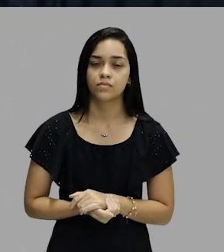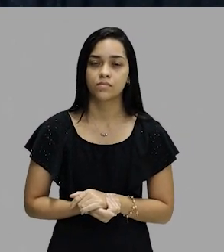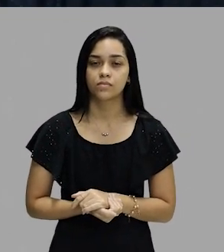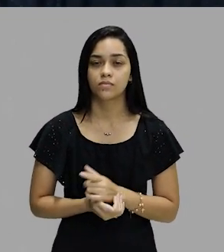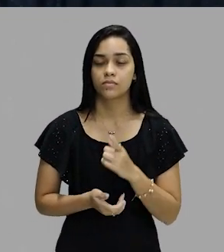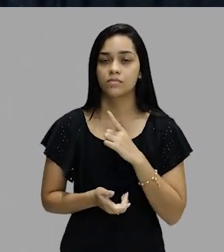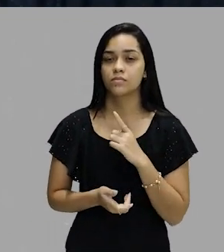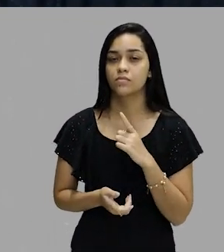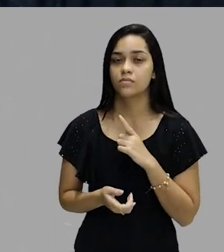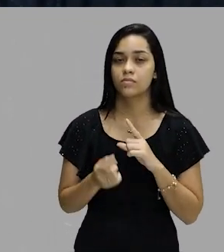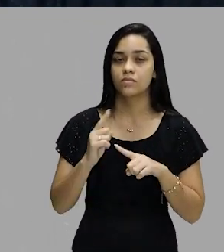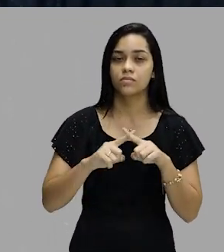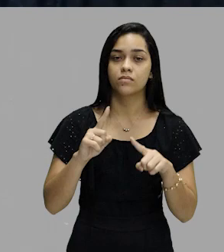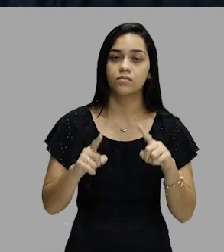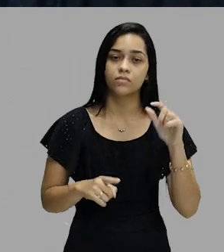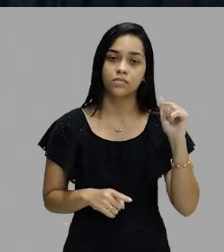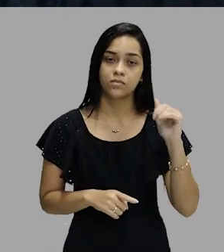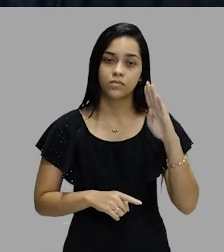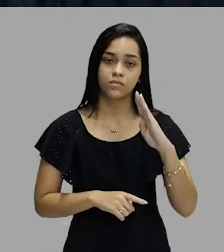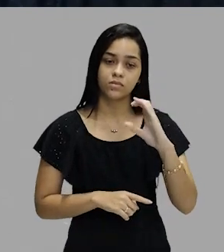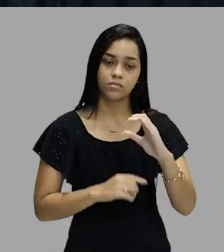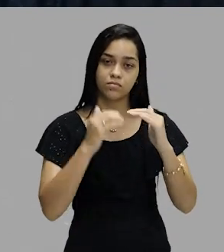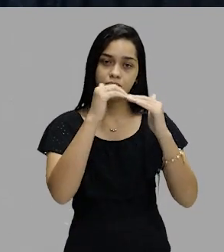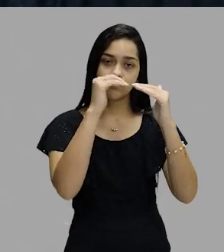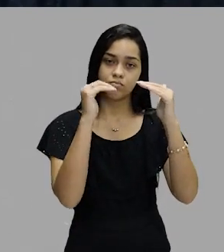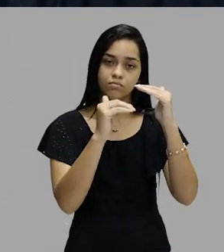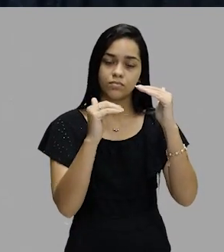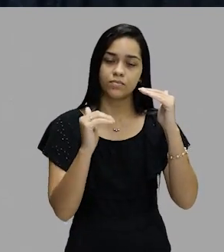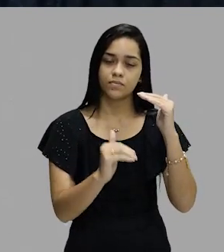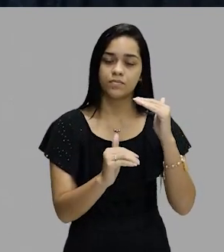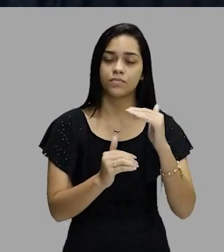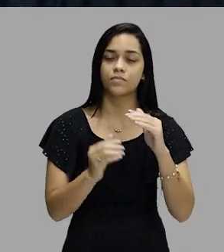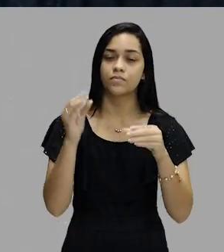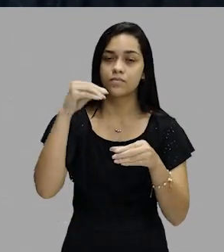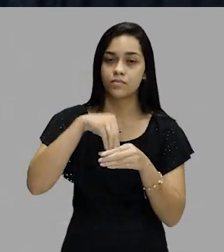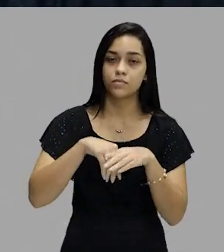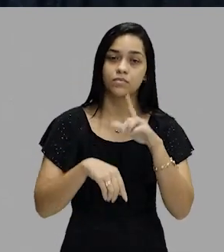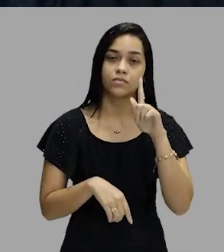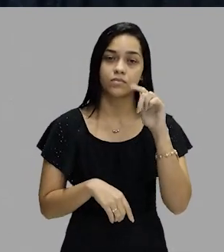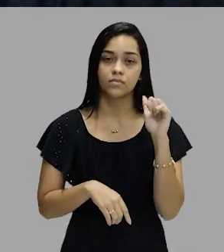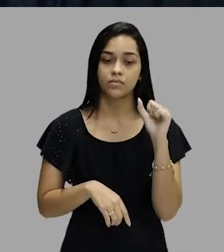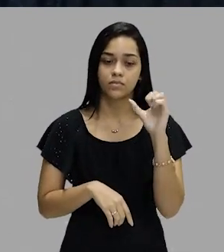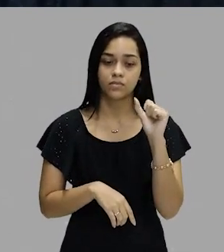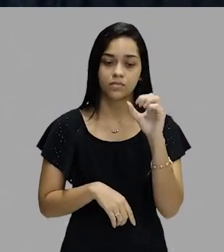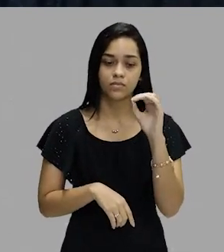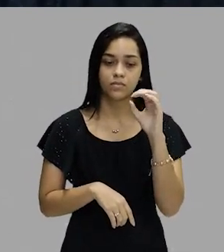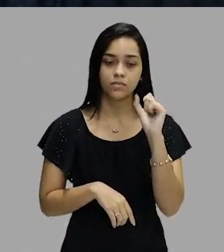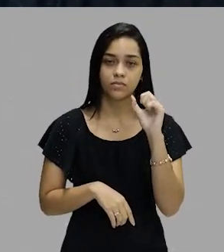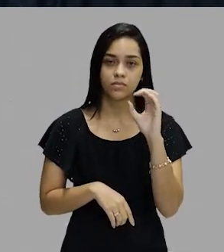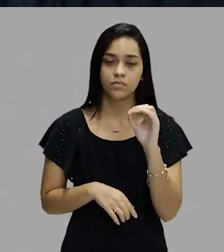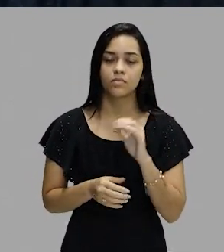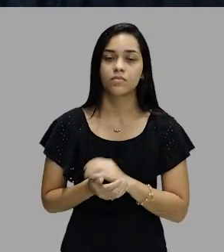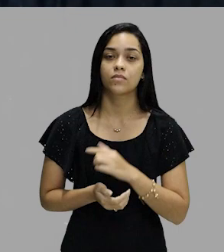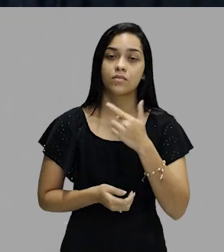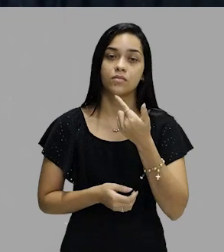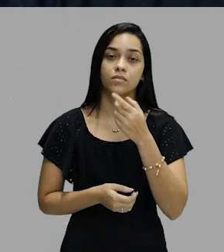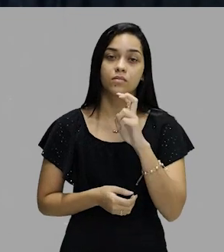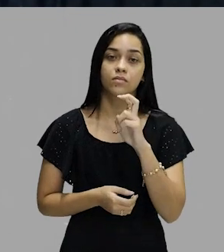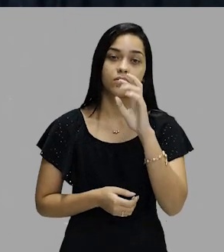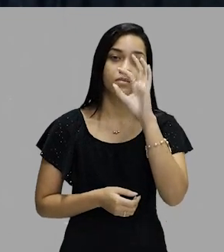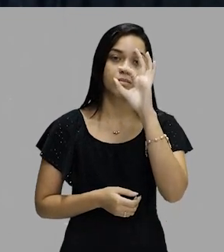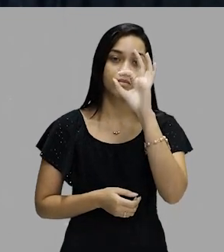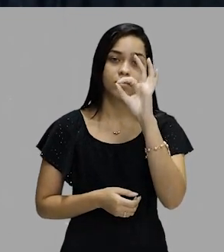se a substância A, B e C estão no estado sólidos, líquidos, líquido ou gasoso. Ok? Então, 25